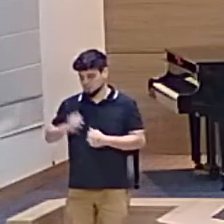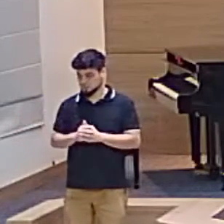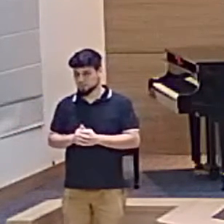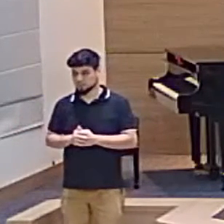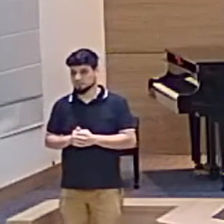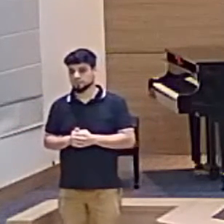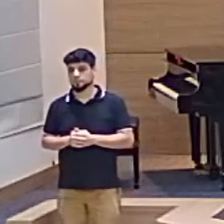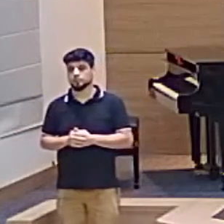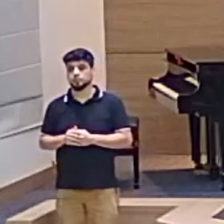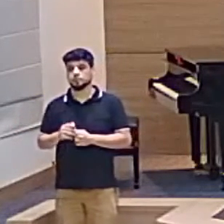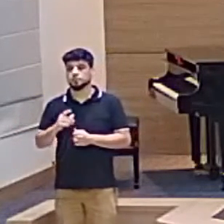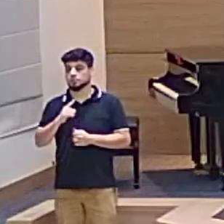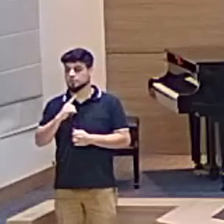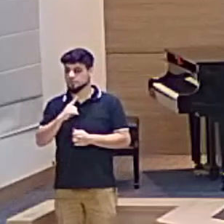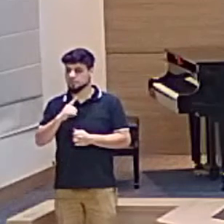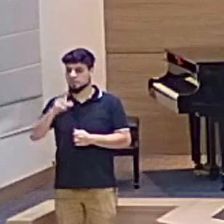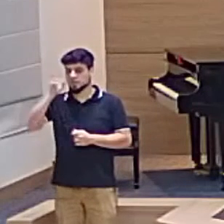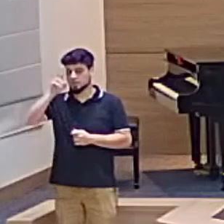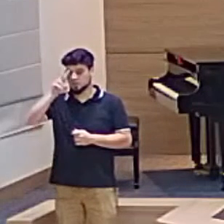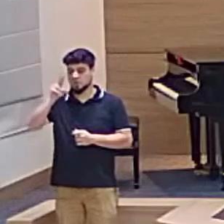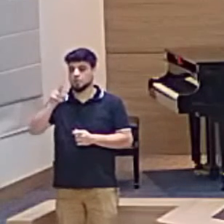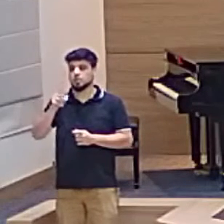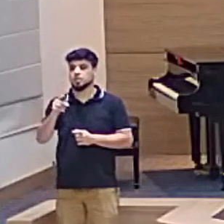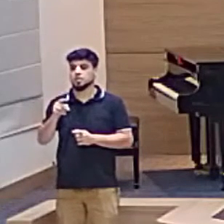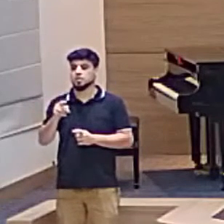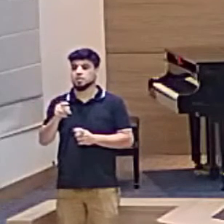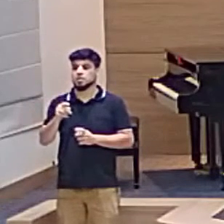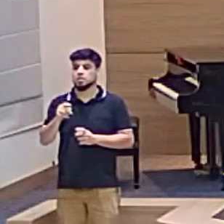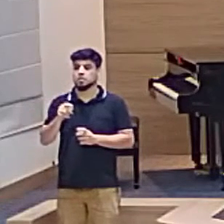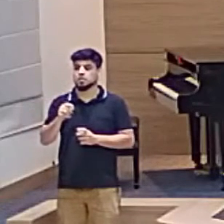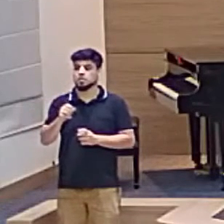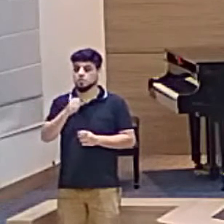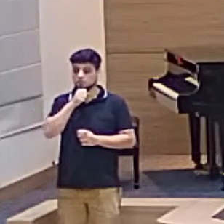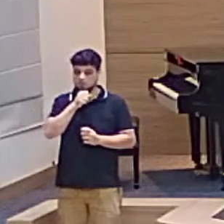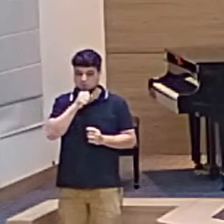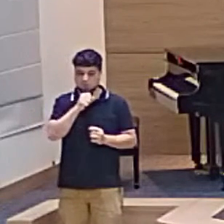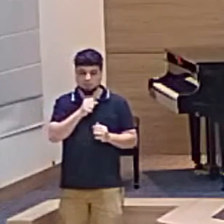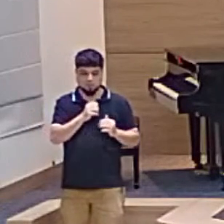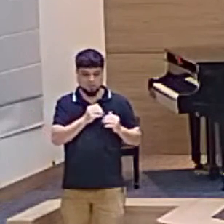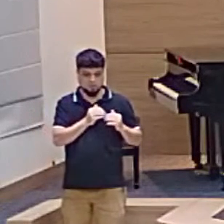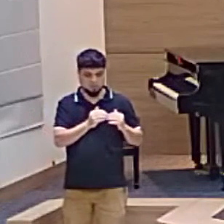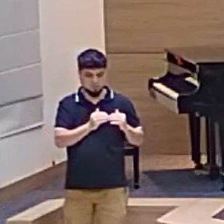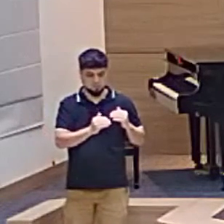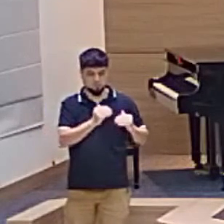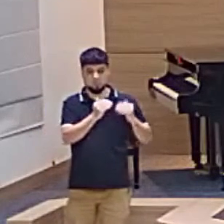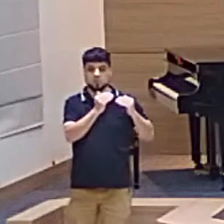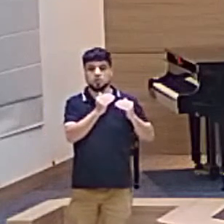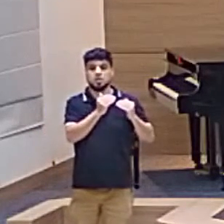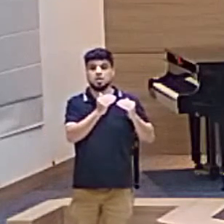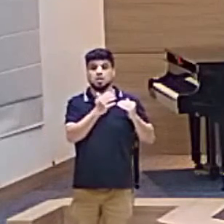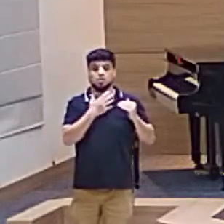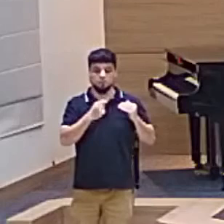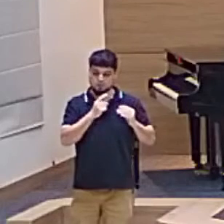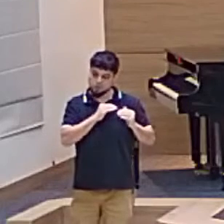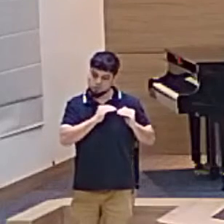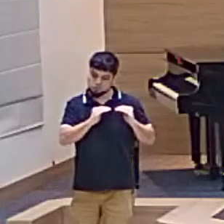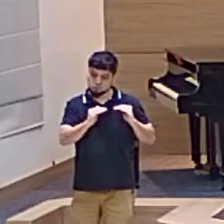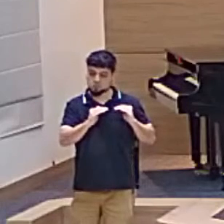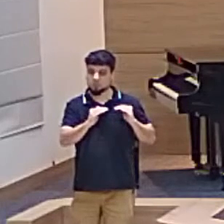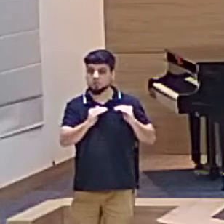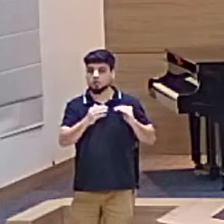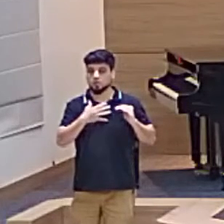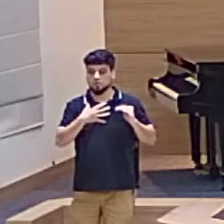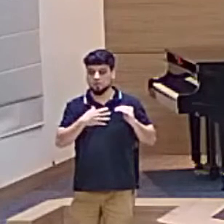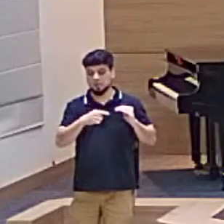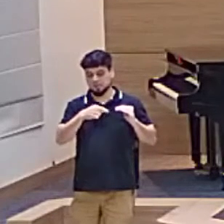filho mantém o neto destrói do ponto de vista espiritual isso na Bíblia Aconteceu muitas vezes e talvez você conheça